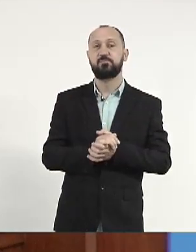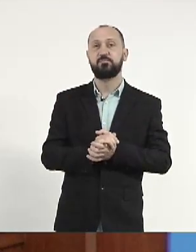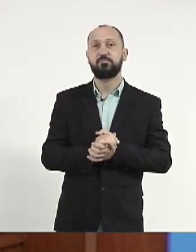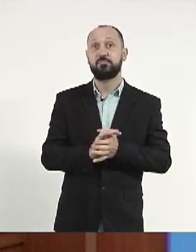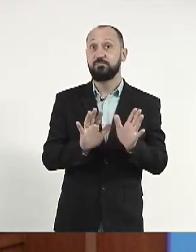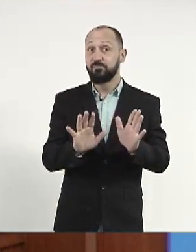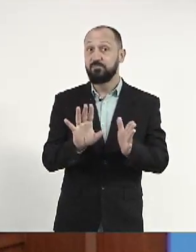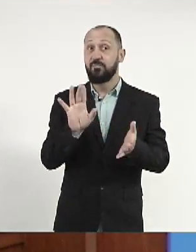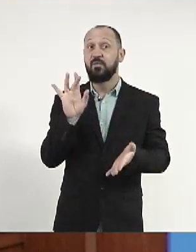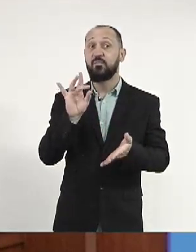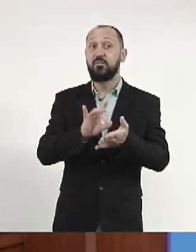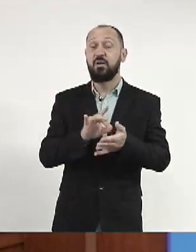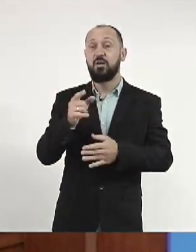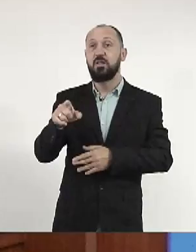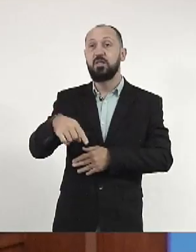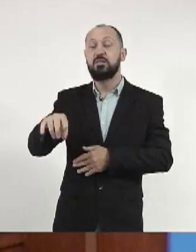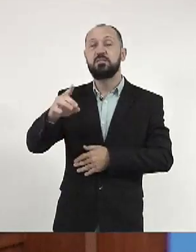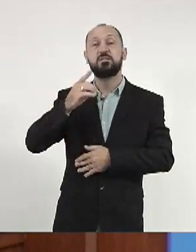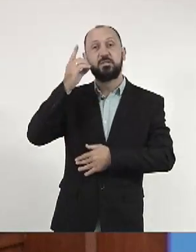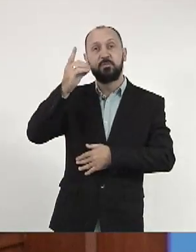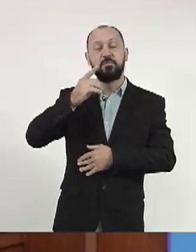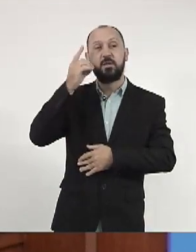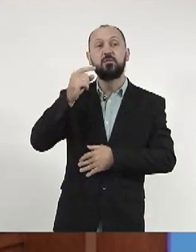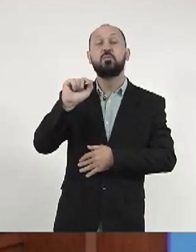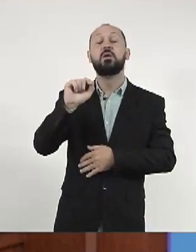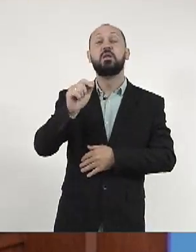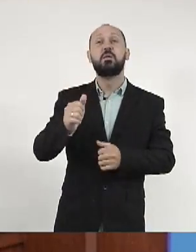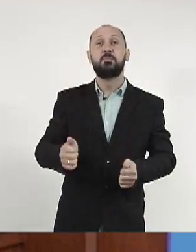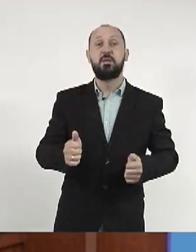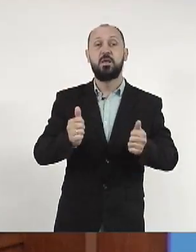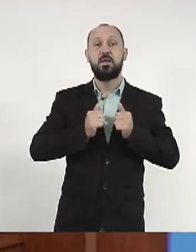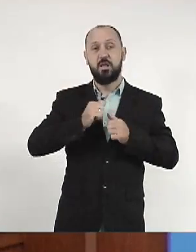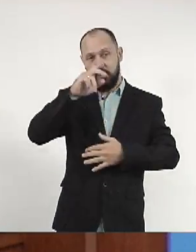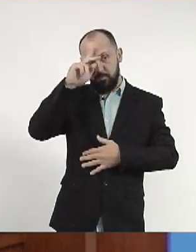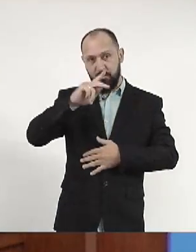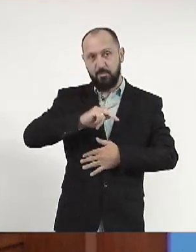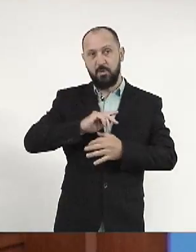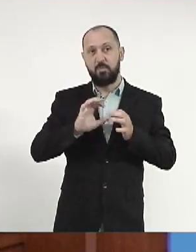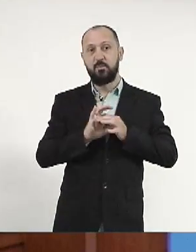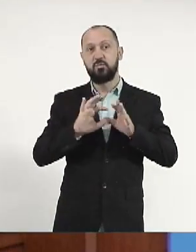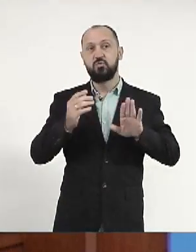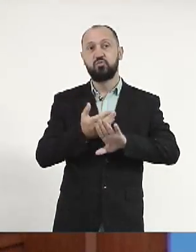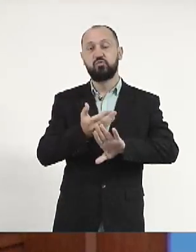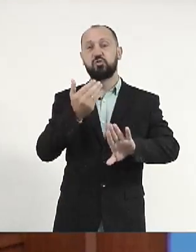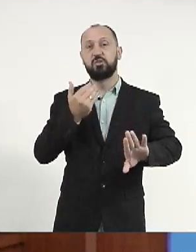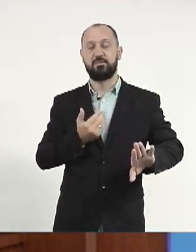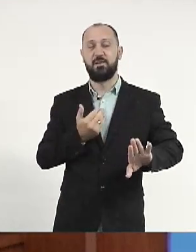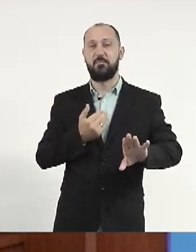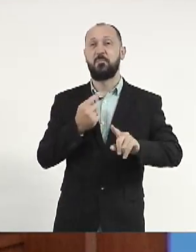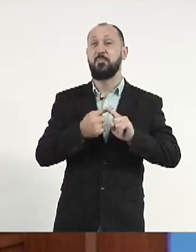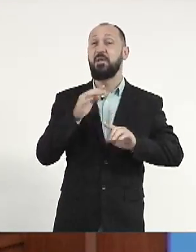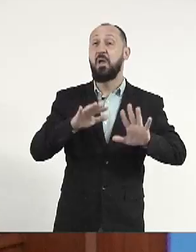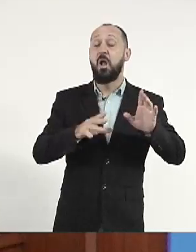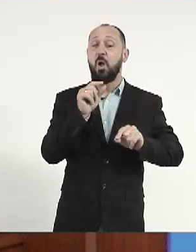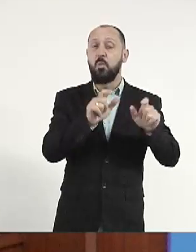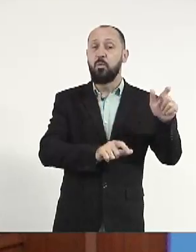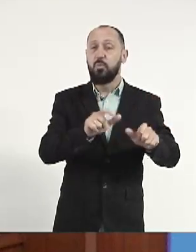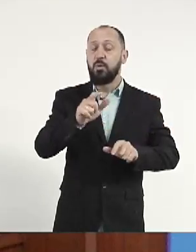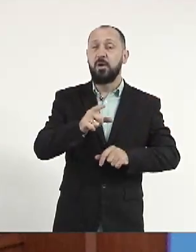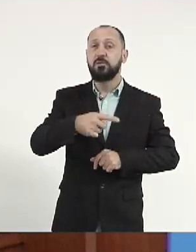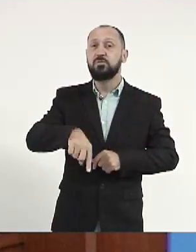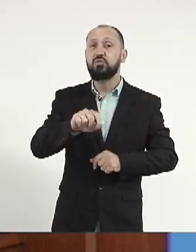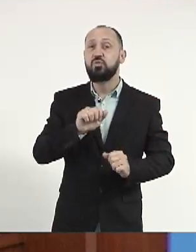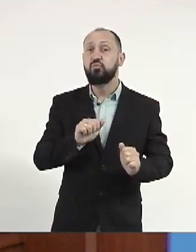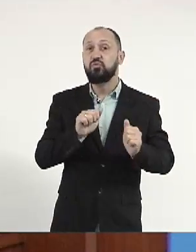Na verdade, esses deputados estão querendo livrar a própria pele, porque muitos deles